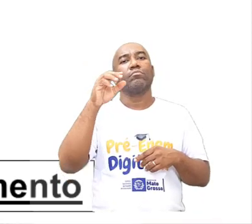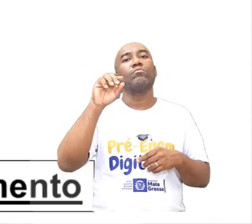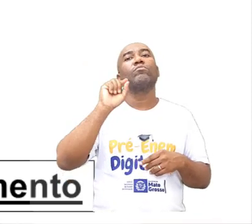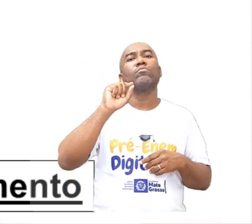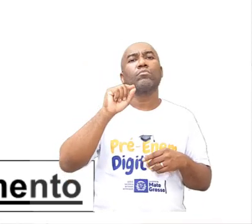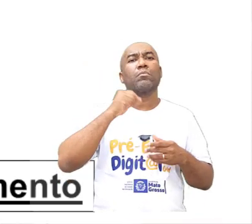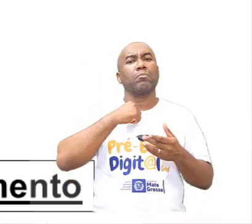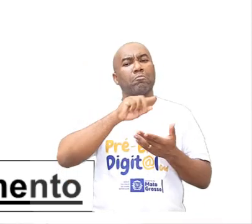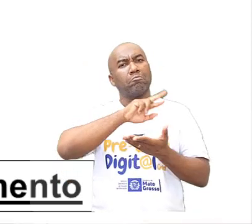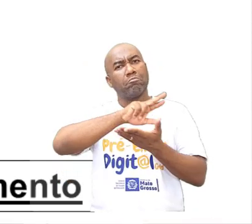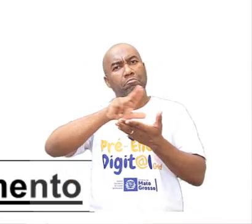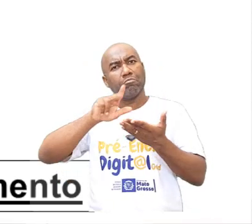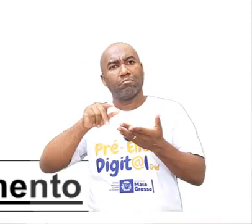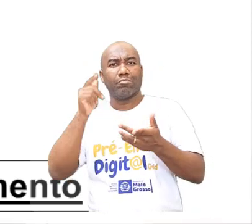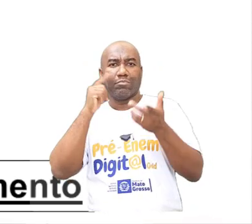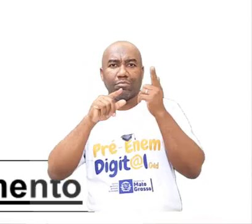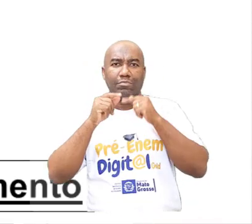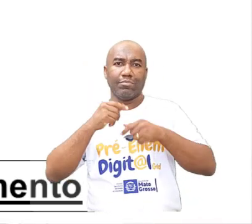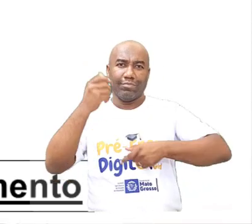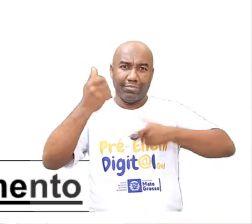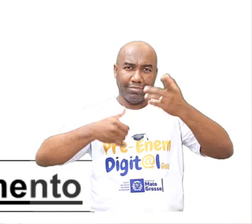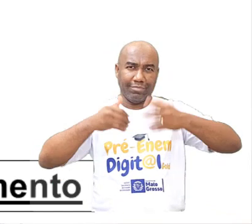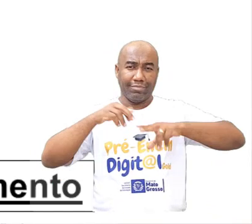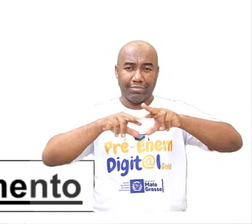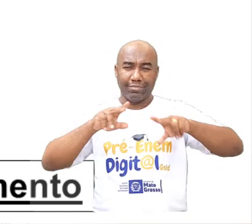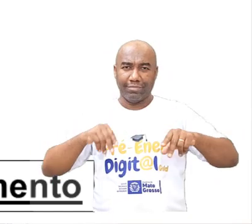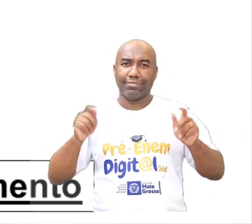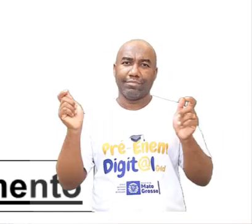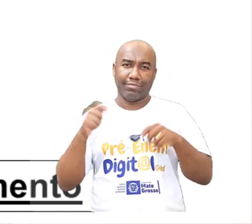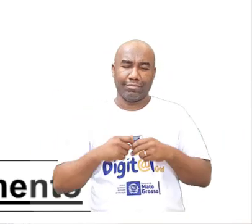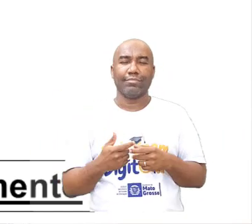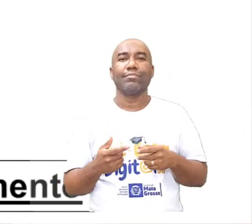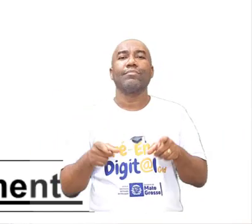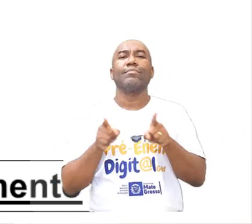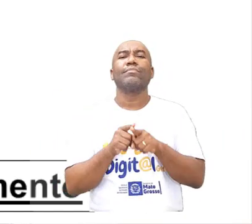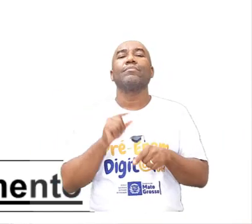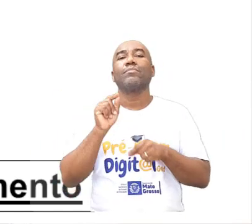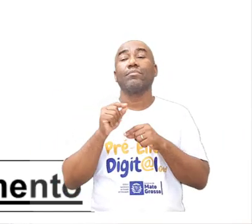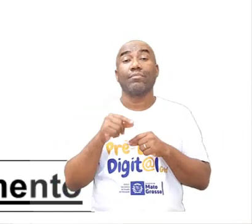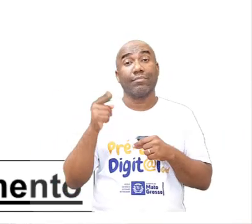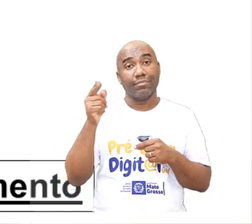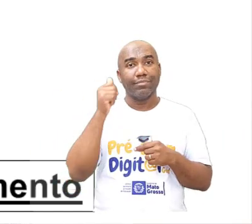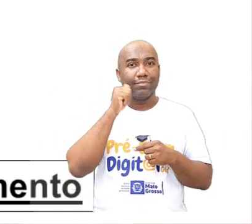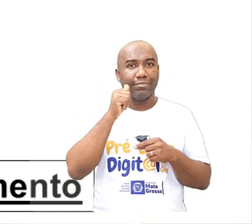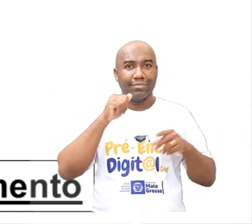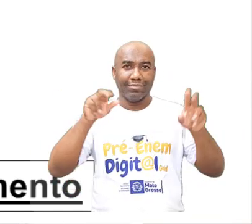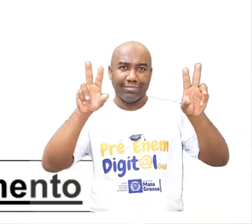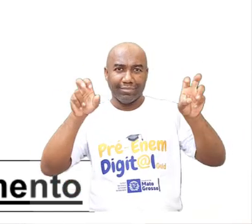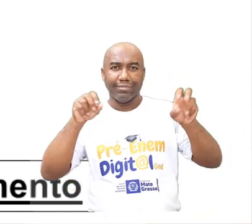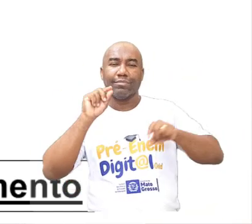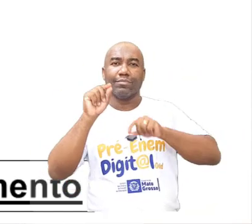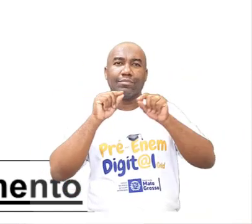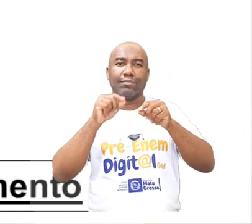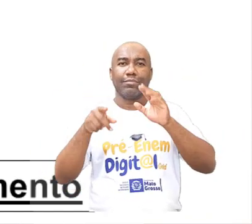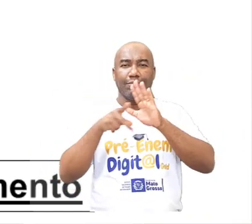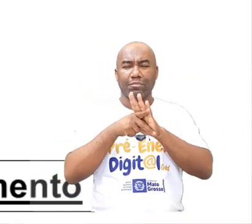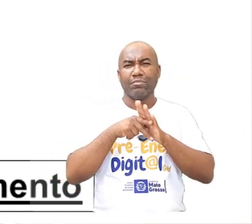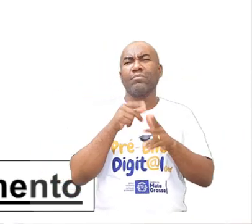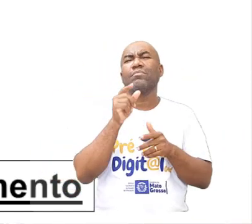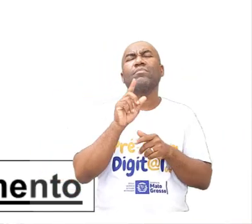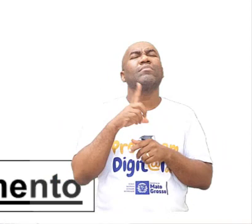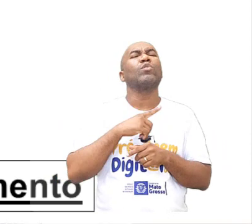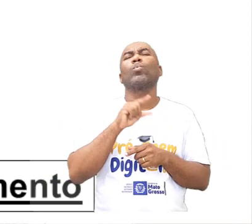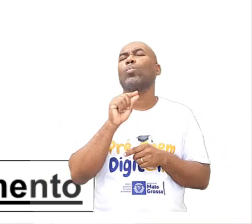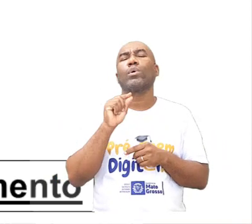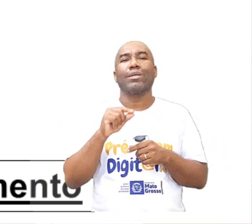verbo? Descentralizar. Qual que era provavelmente a primeira tese dela? A centralização do cinema. Ela está